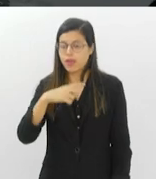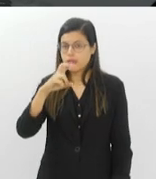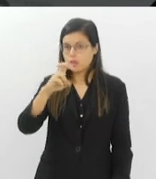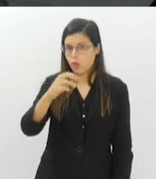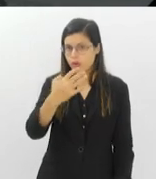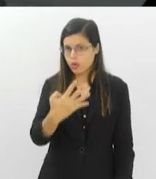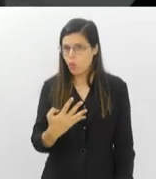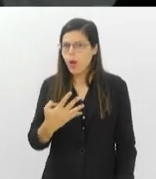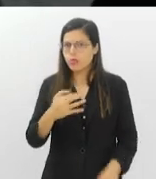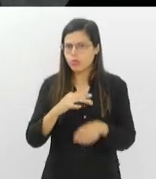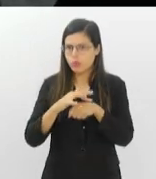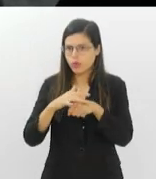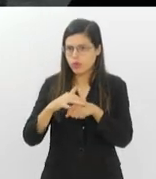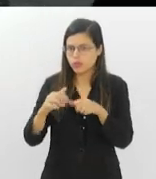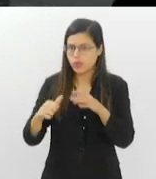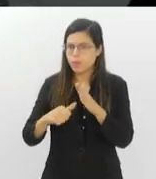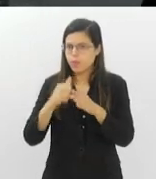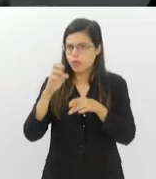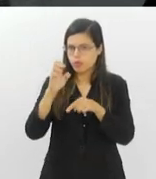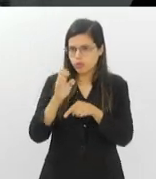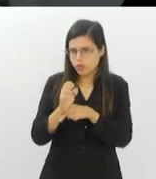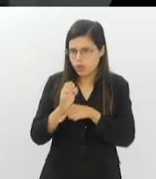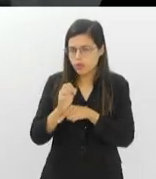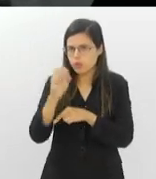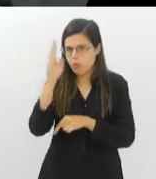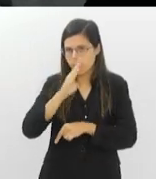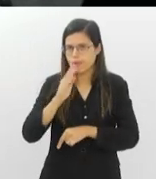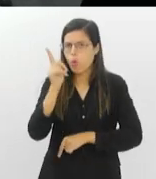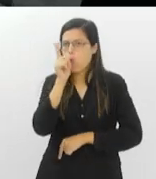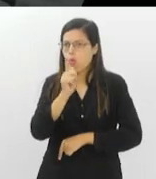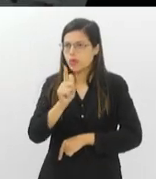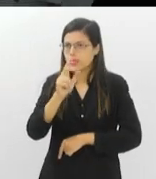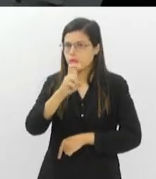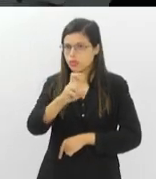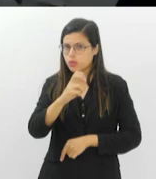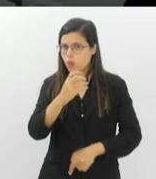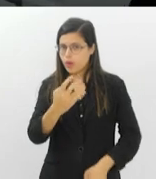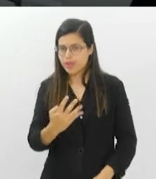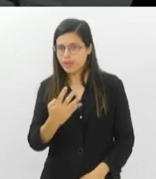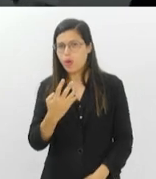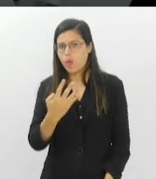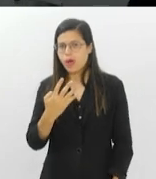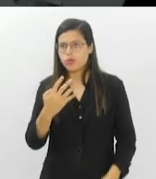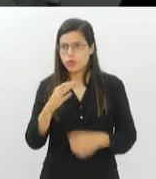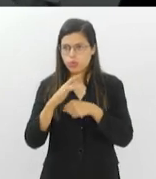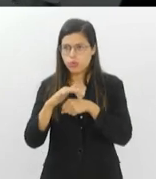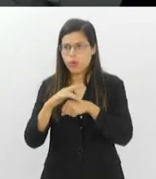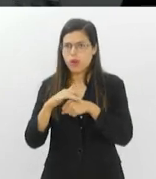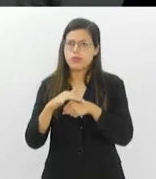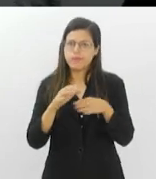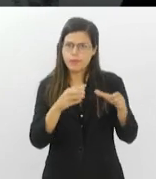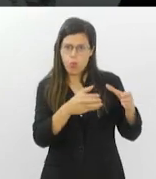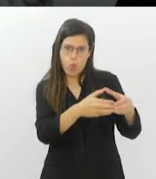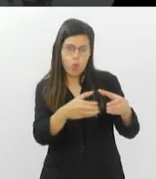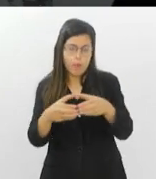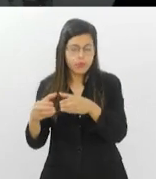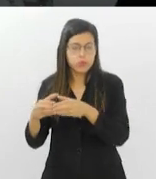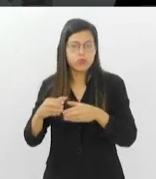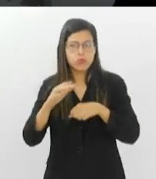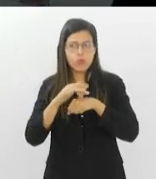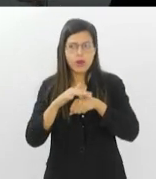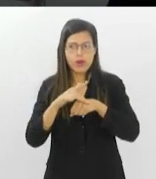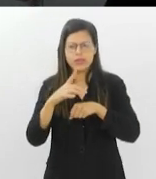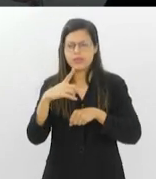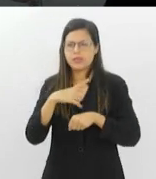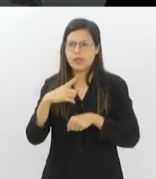primeiro estado do Brasil que conseguiu pegar todas essas 54 patologias, que na verdade são grupos, né, de doença. Então, nós temos aí